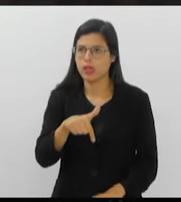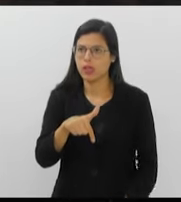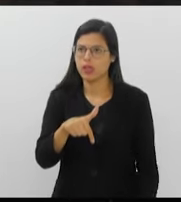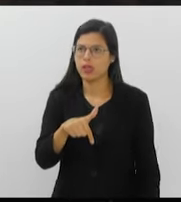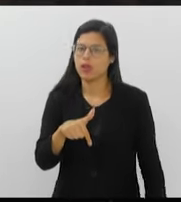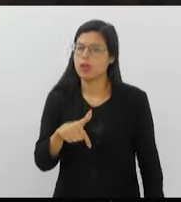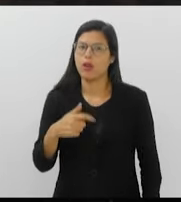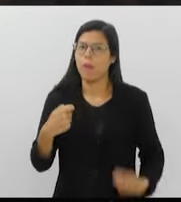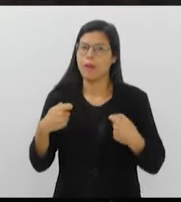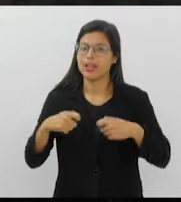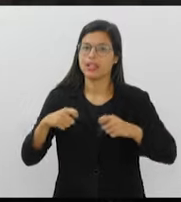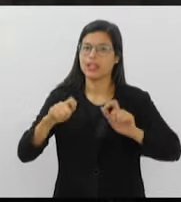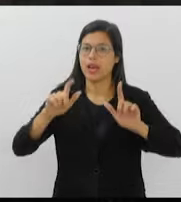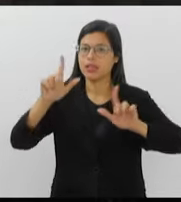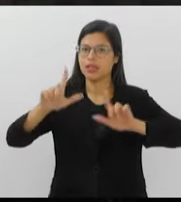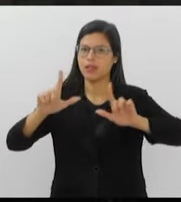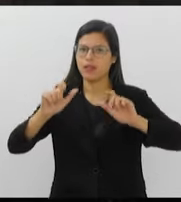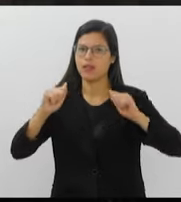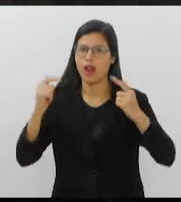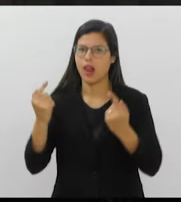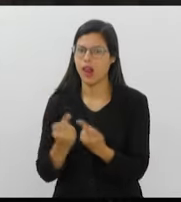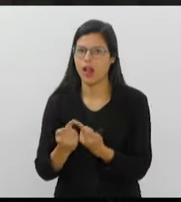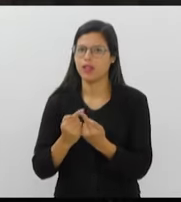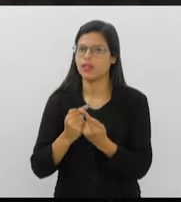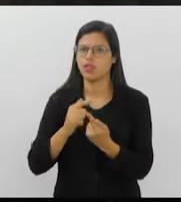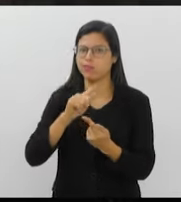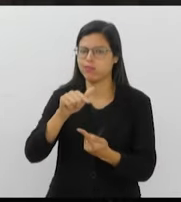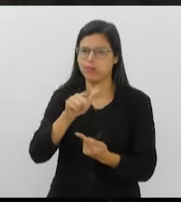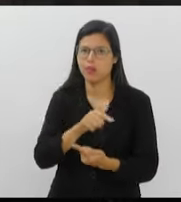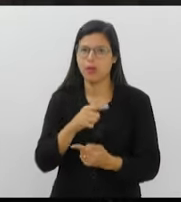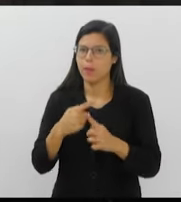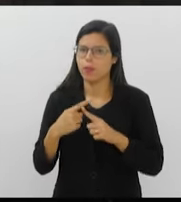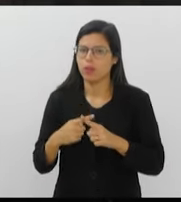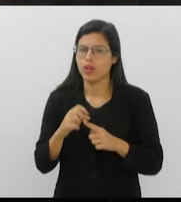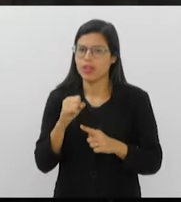TV Alerge. Porque o que está no meu coração para me falar aqui, infelizmente, eu não posso.